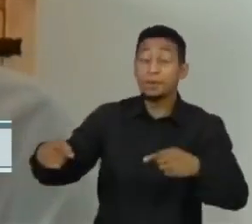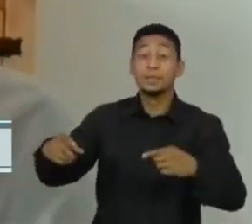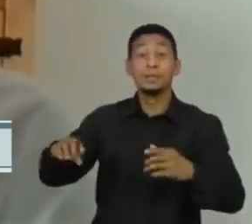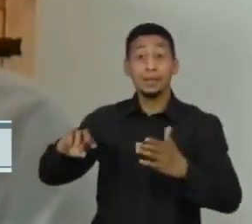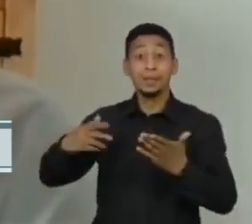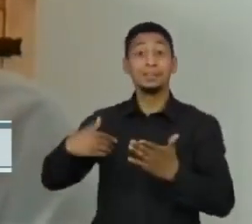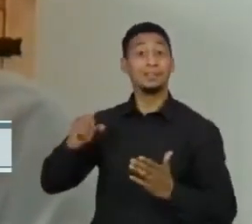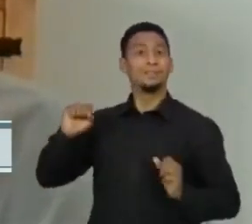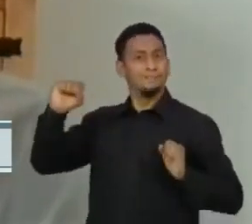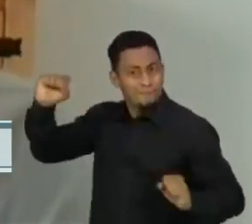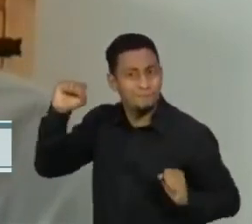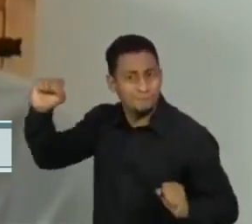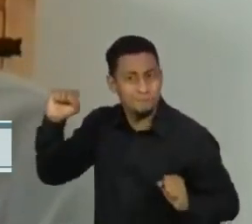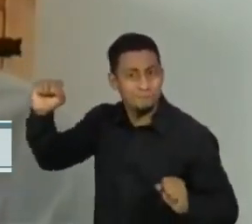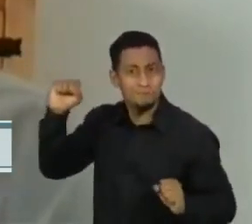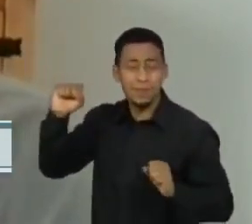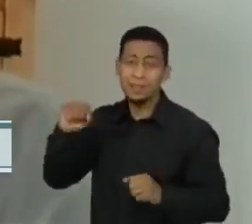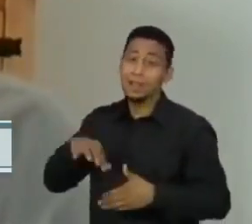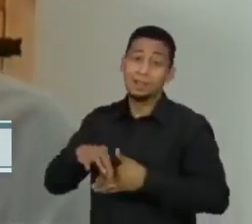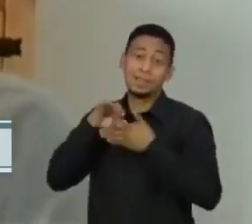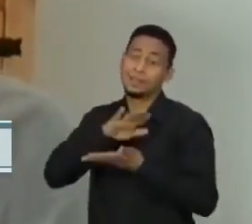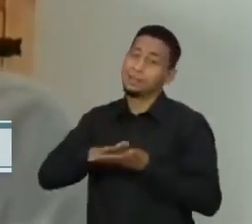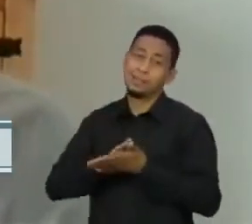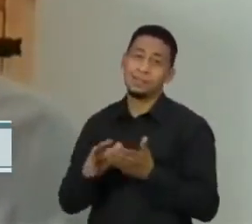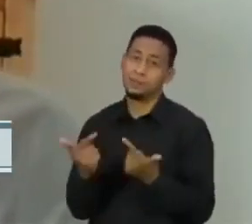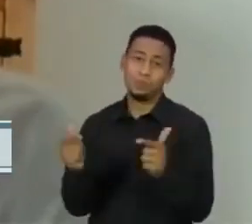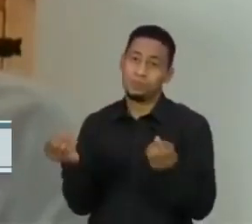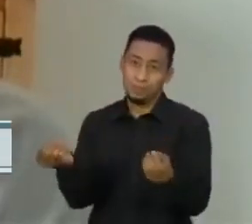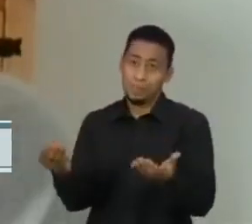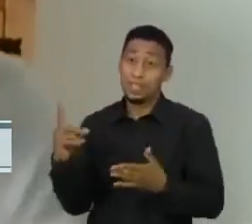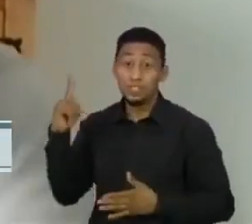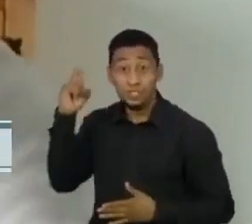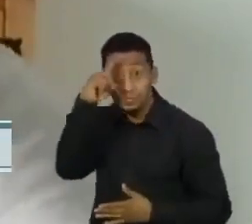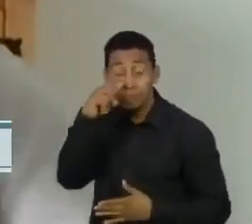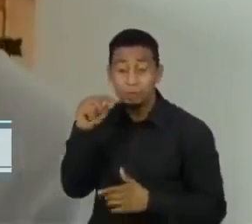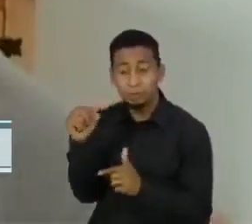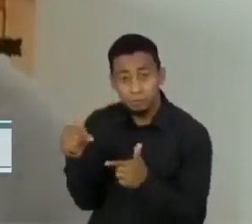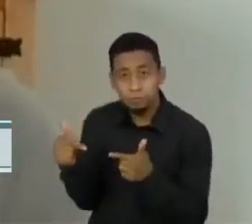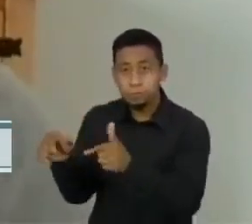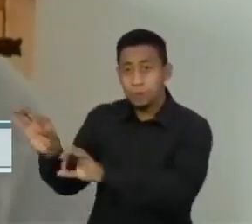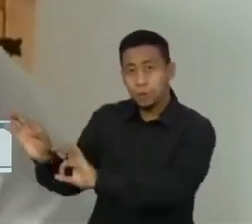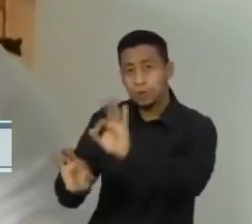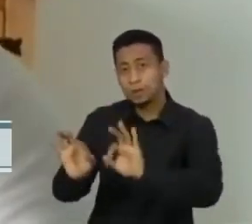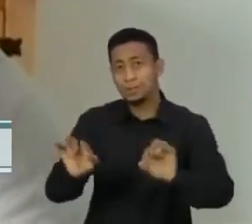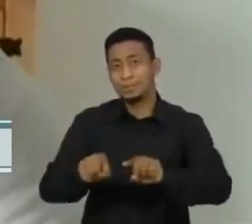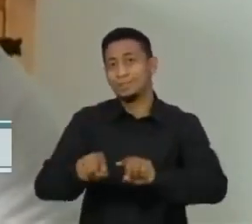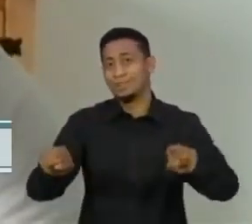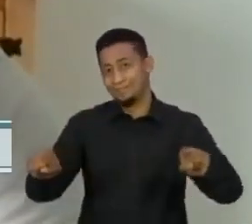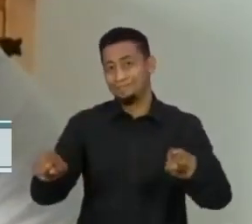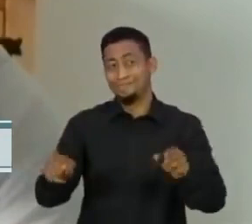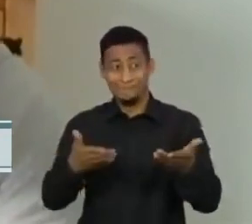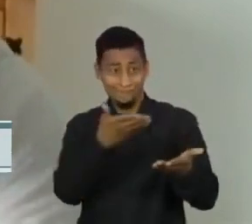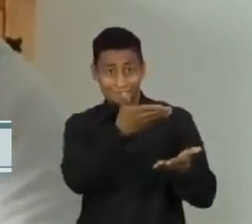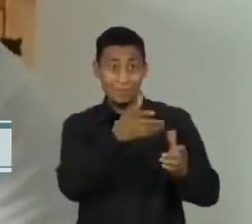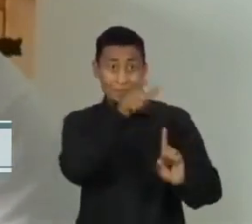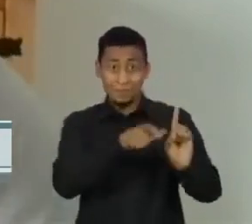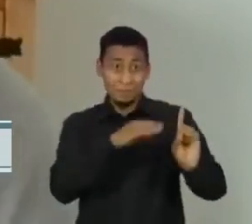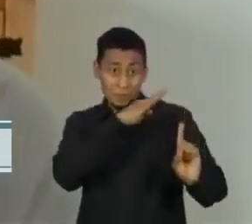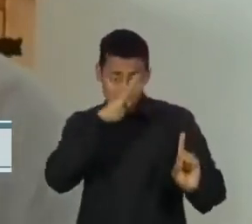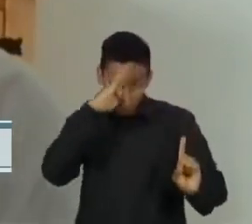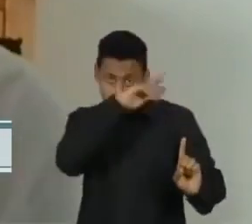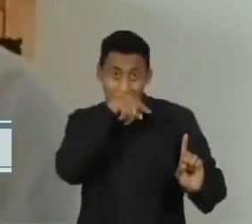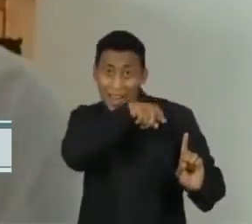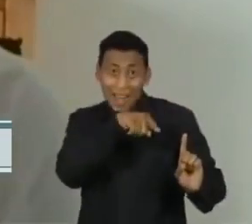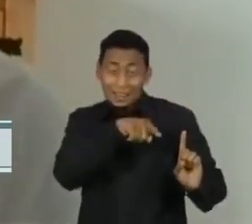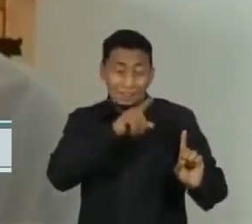campo dificilmente ganha campeonato. Muito difícil imaginar que a gente vá conseguir organizar algo com este indivíduo jogando,